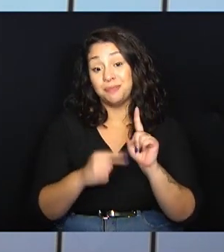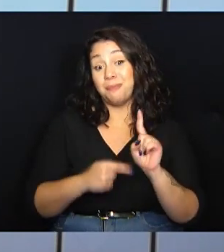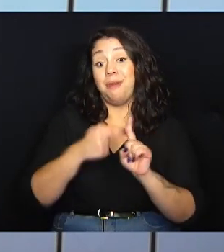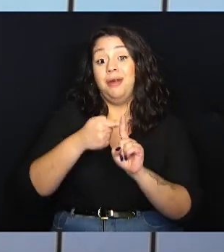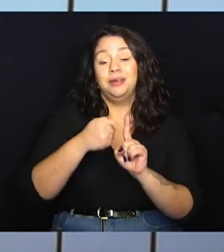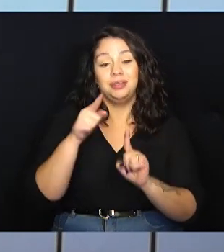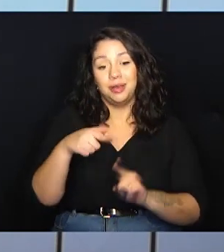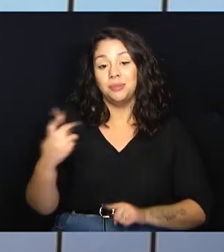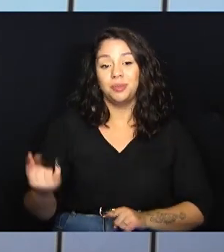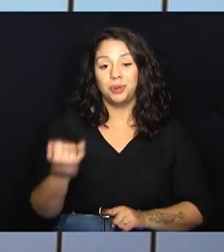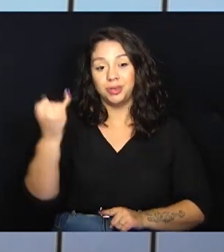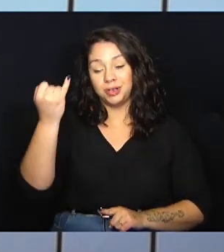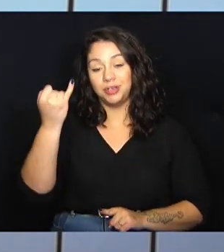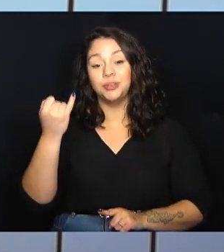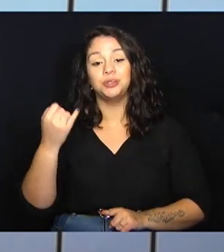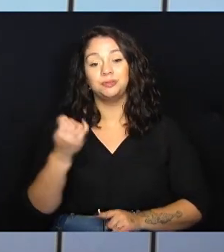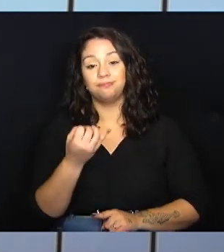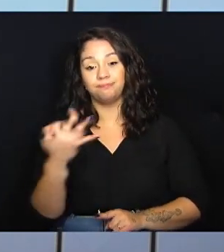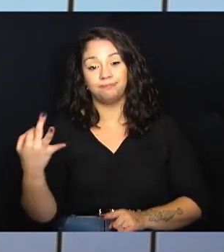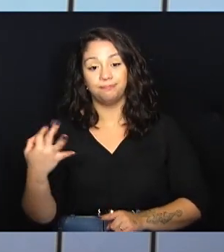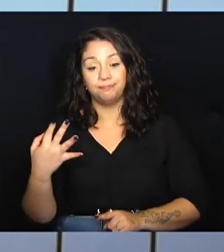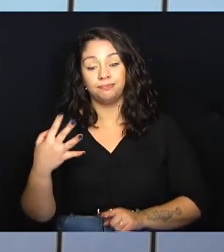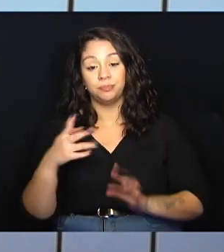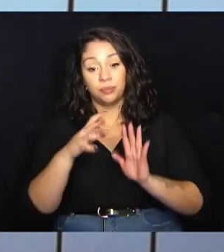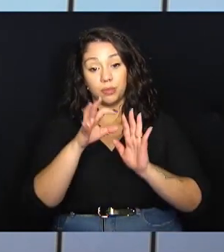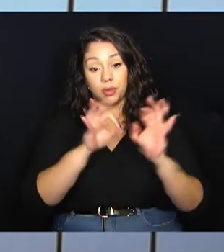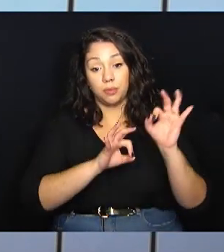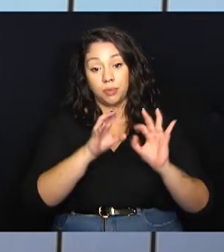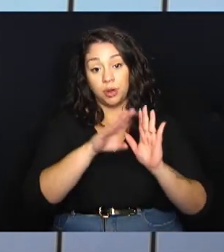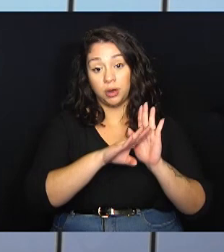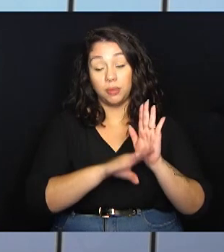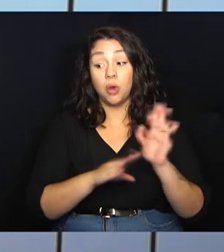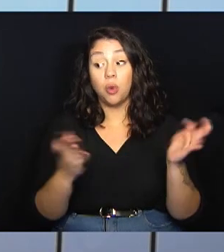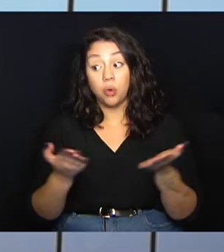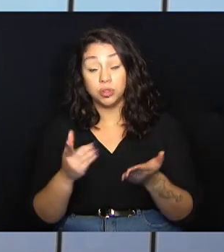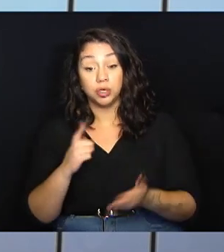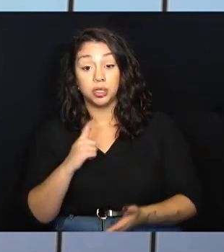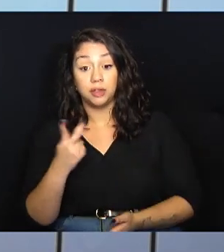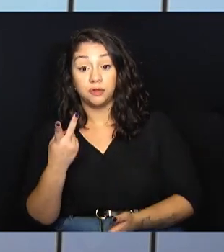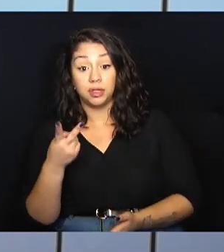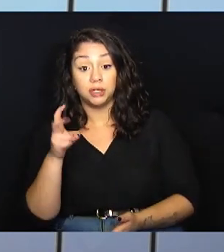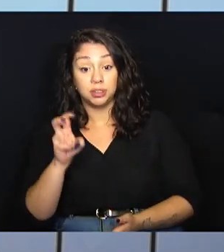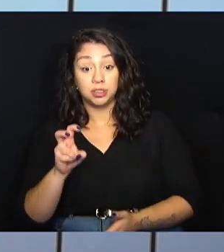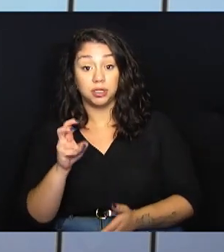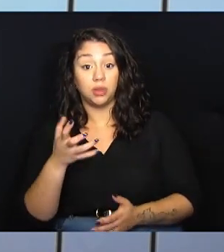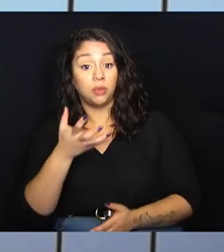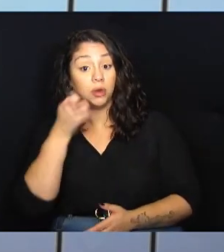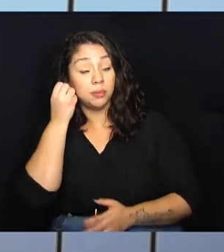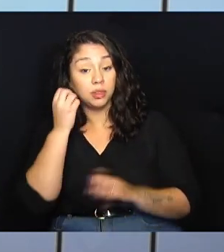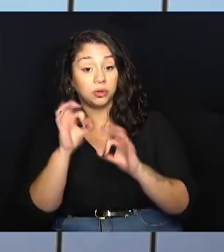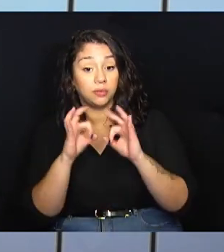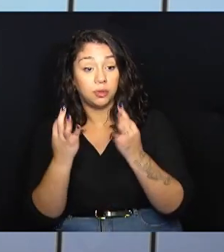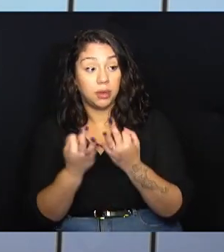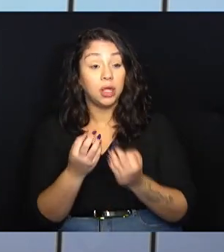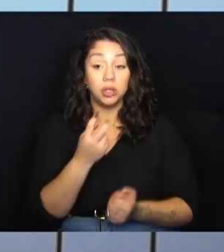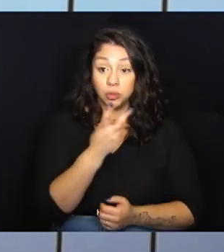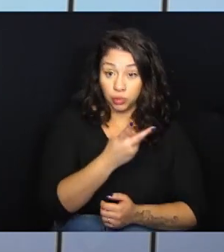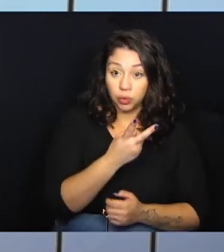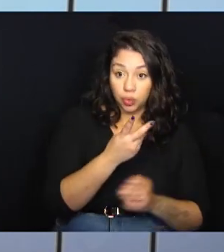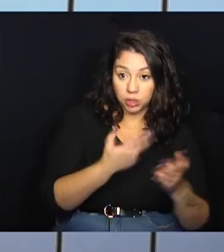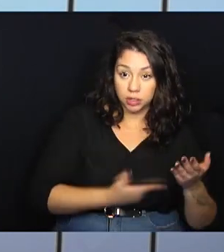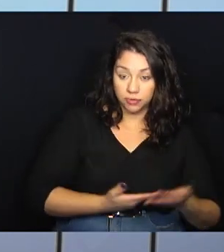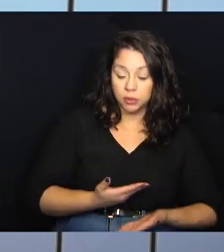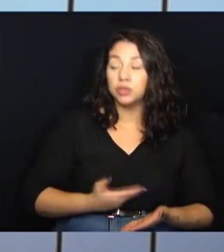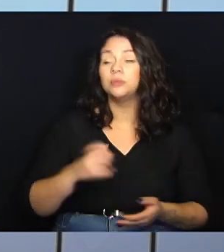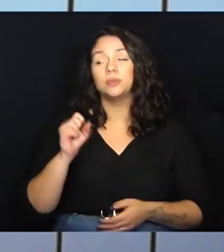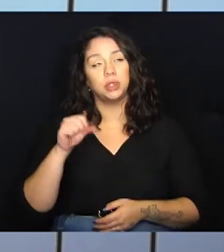programa hoje, né? Nós temos hoje 25 crianças em acolhimento familiar. Nos 2 serviços? Entre os 2 serviços,